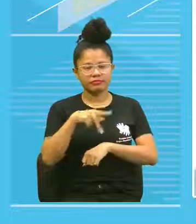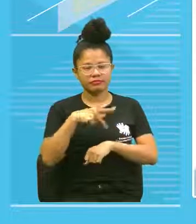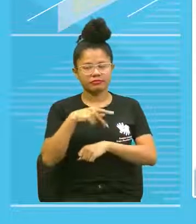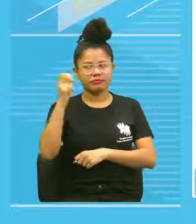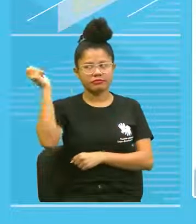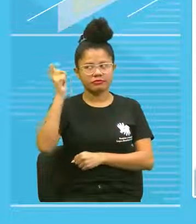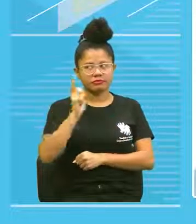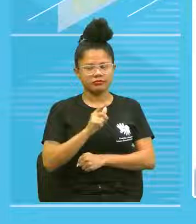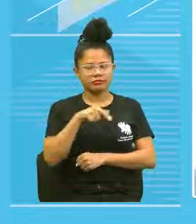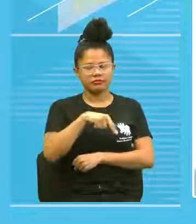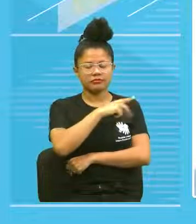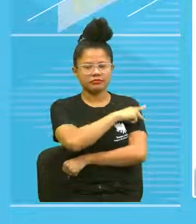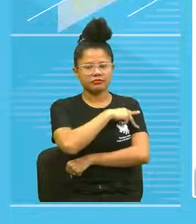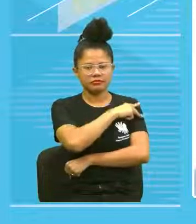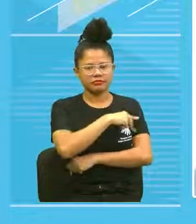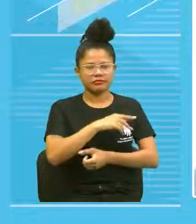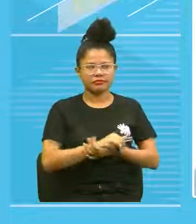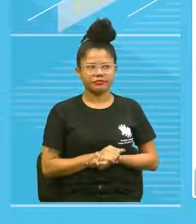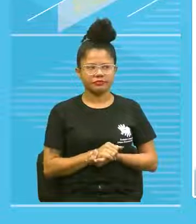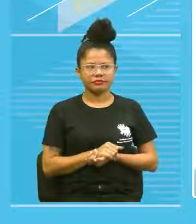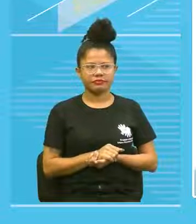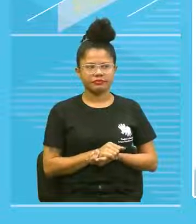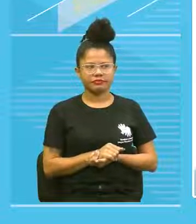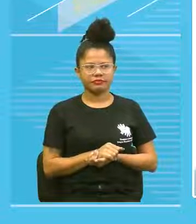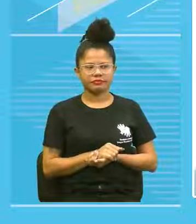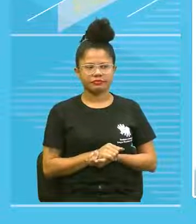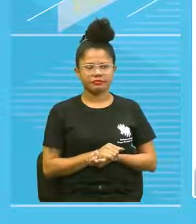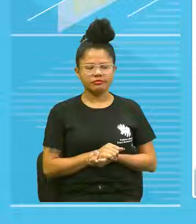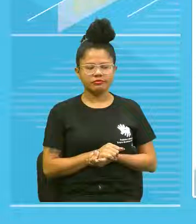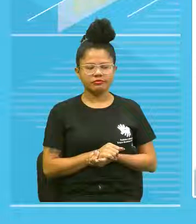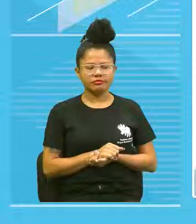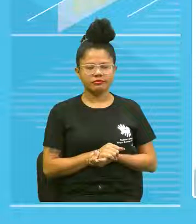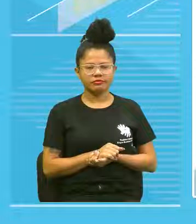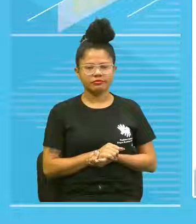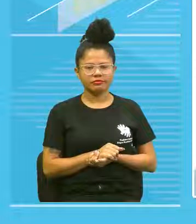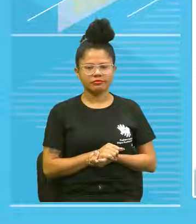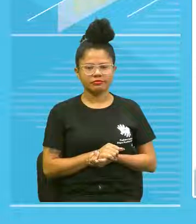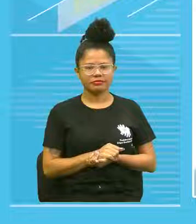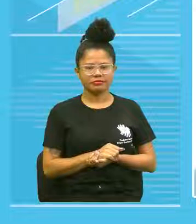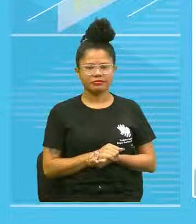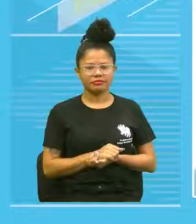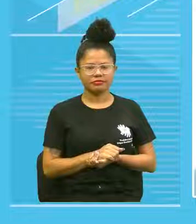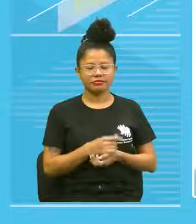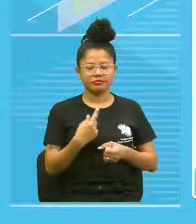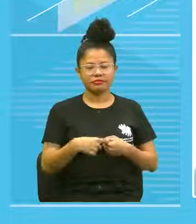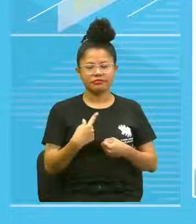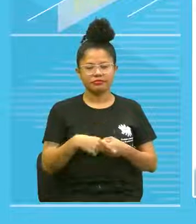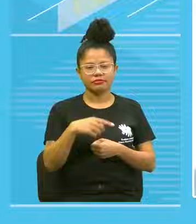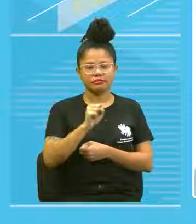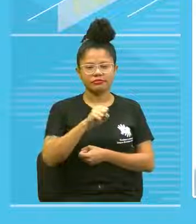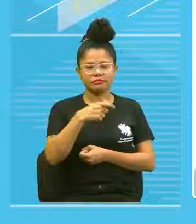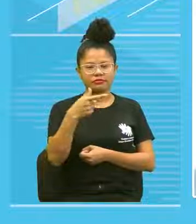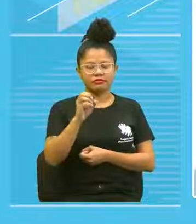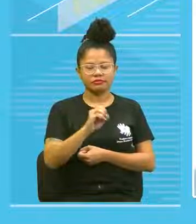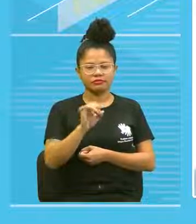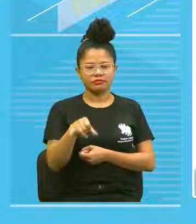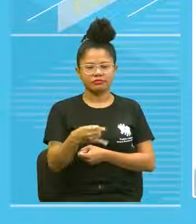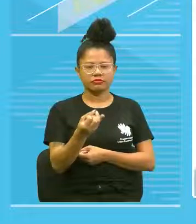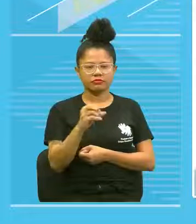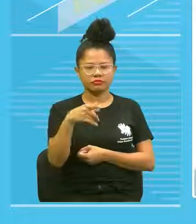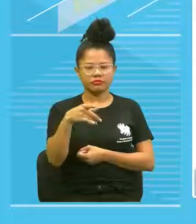no Piauí por exemplo na região Vale D em São João do Piauí a terra da